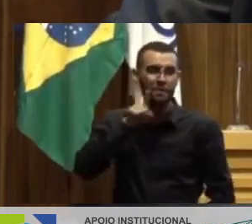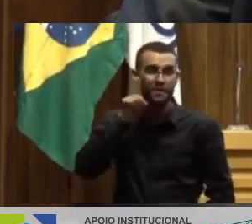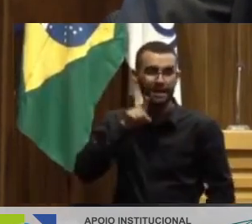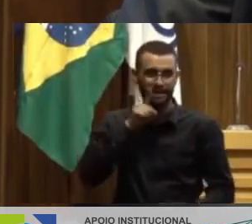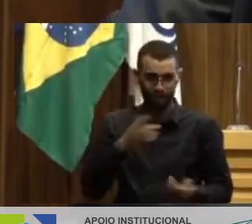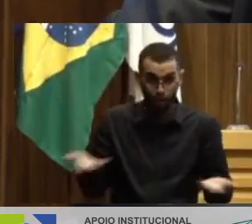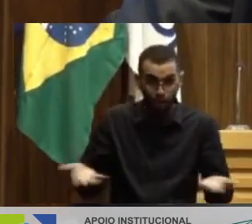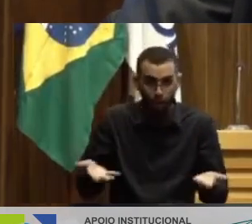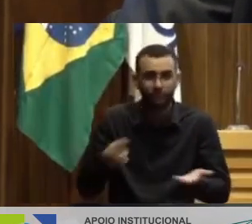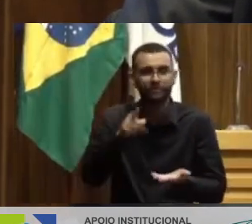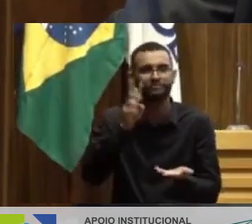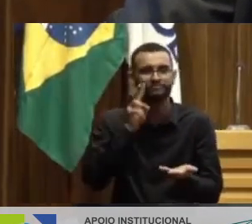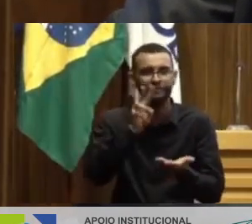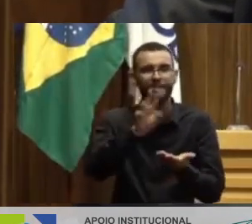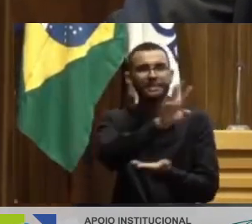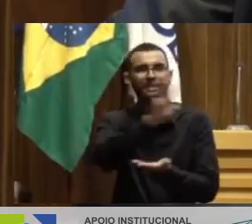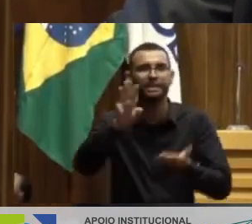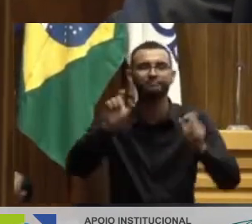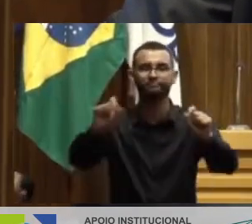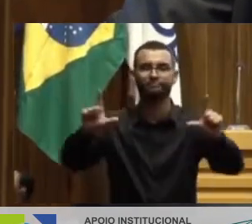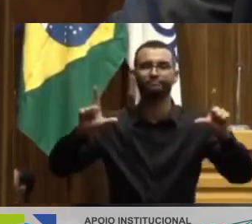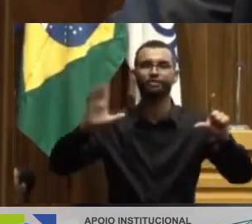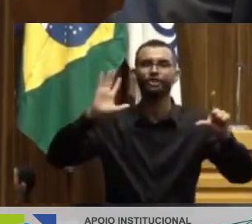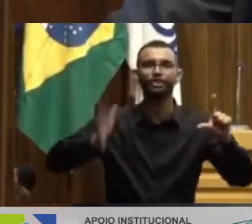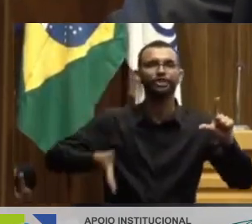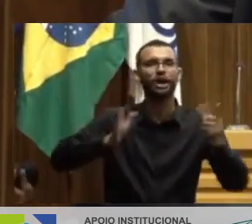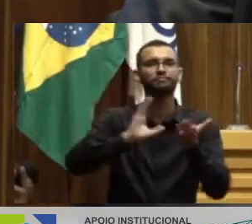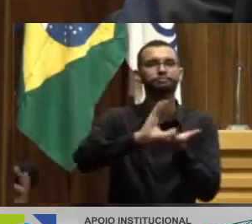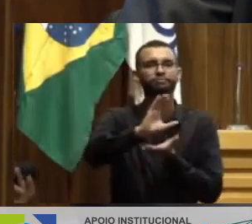primeira página, já distribuídos